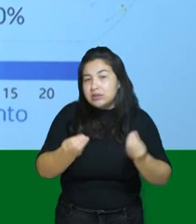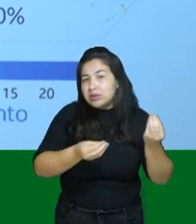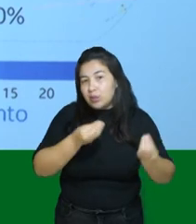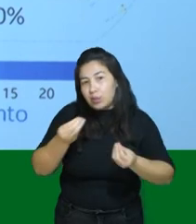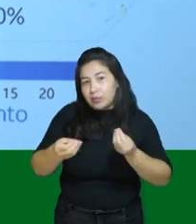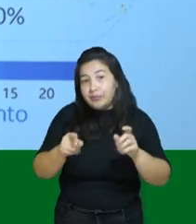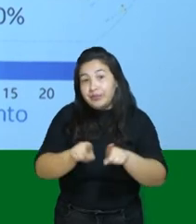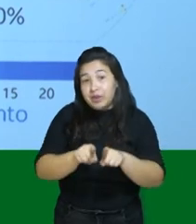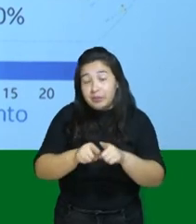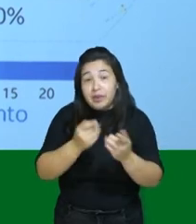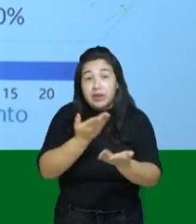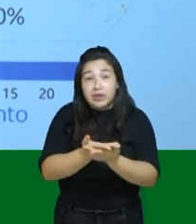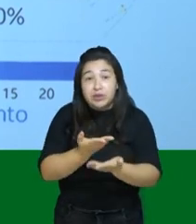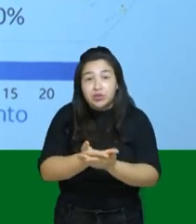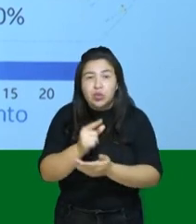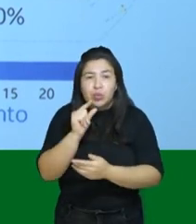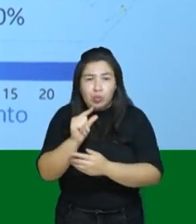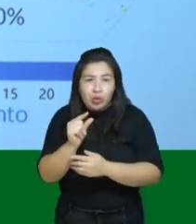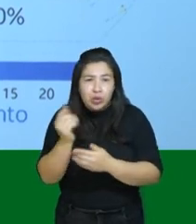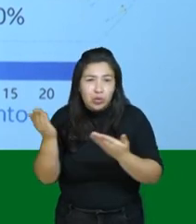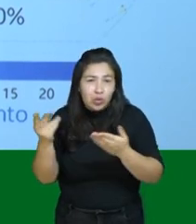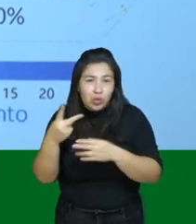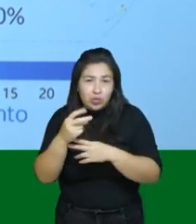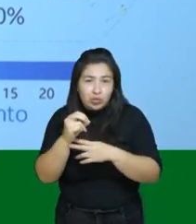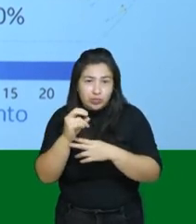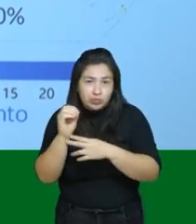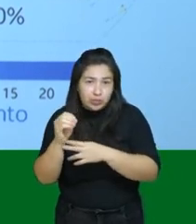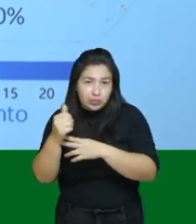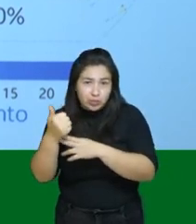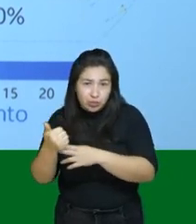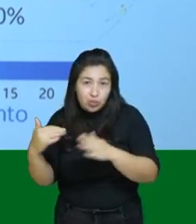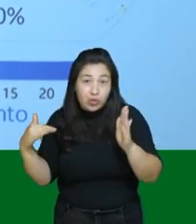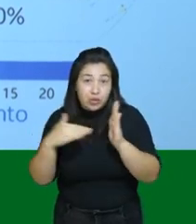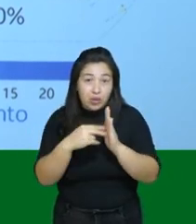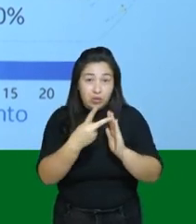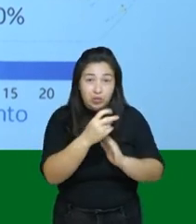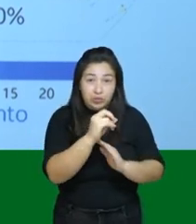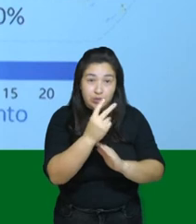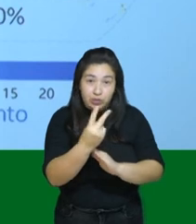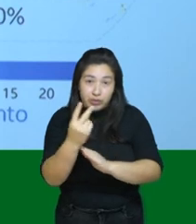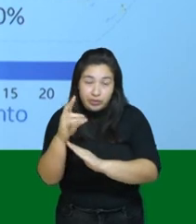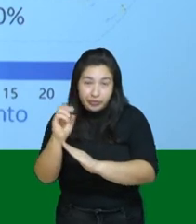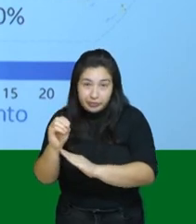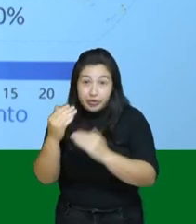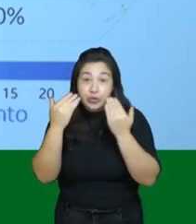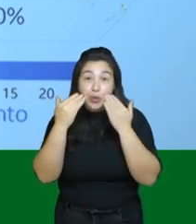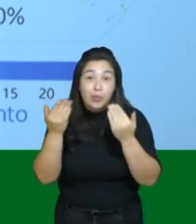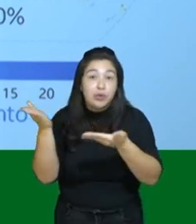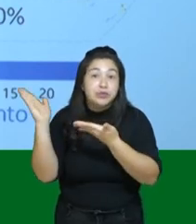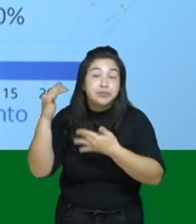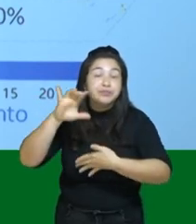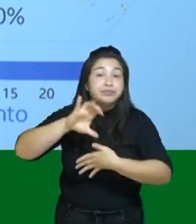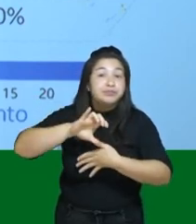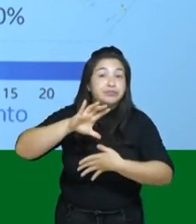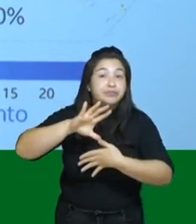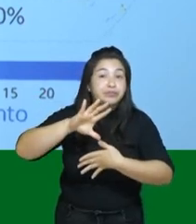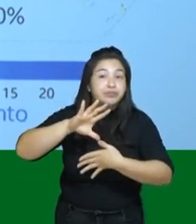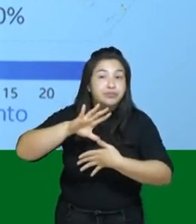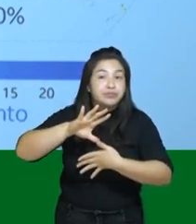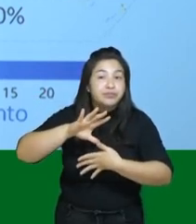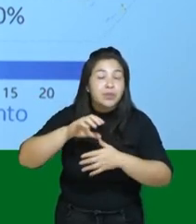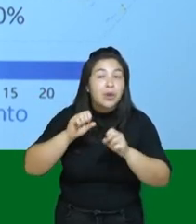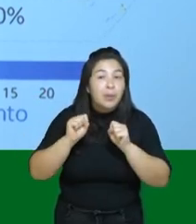E esse estudo bem recente, global, mostra aqui nesse mapa as tendências